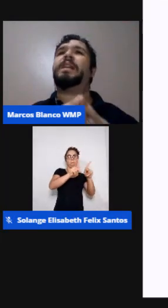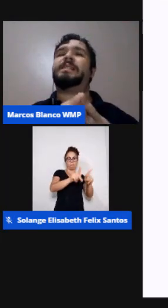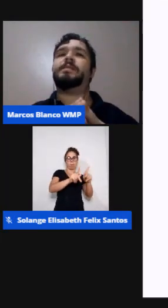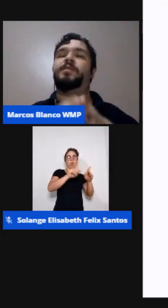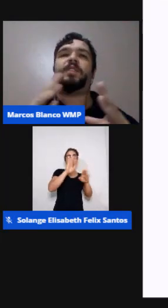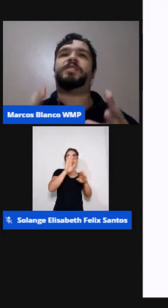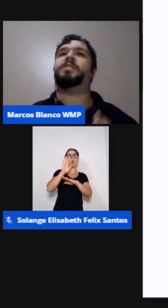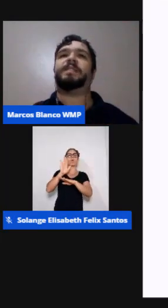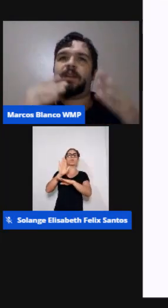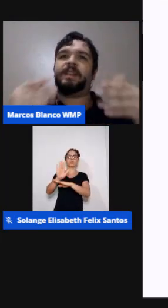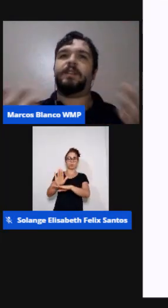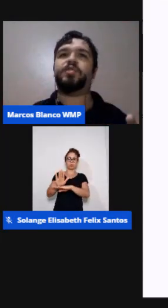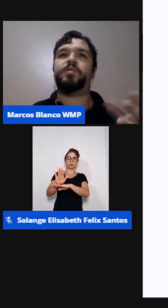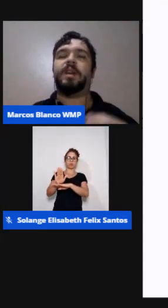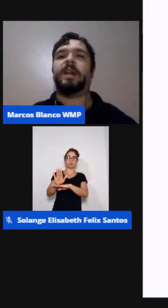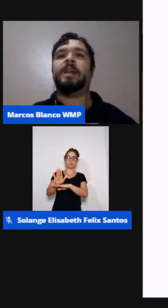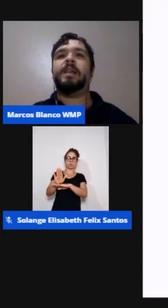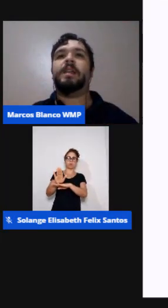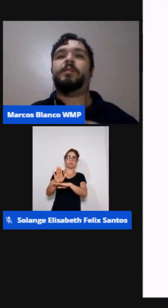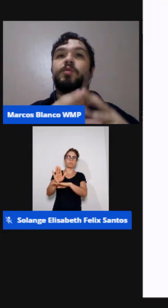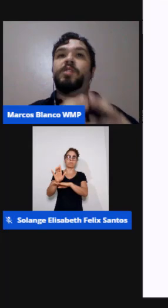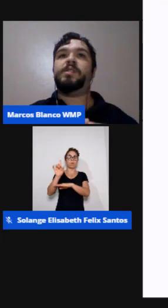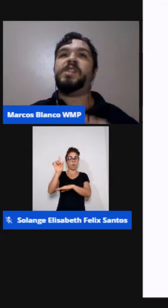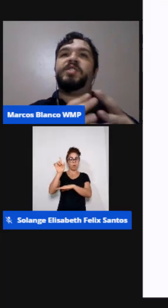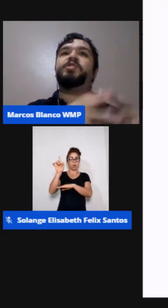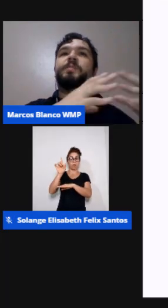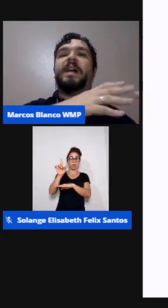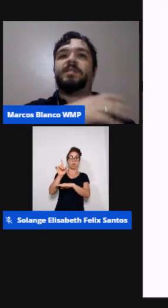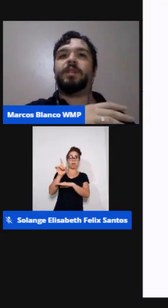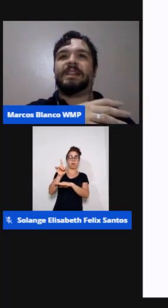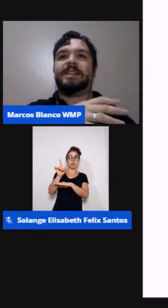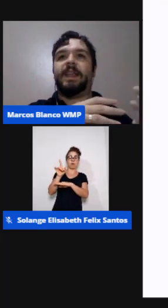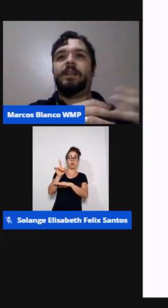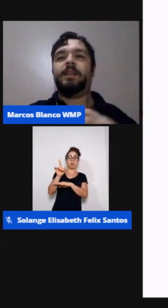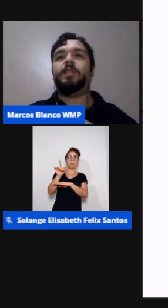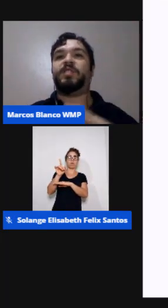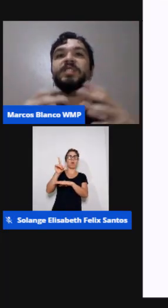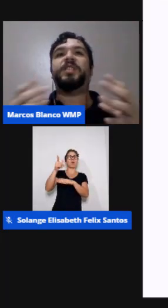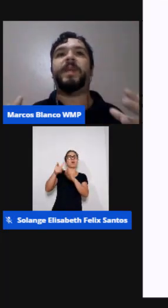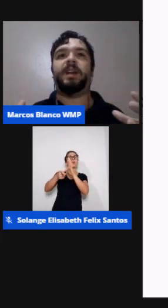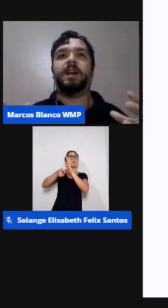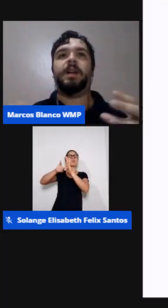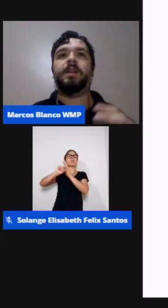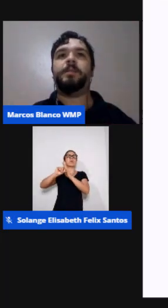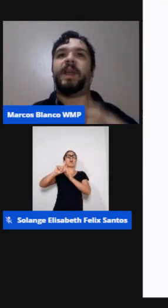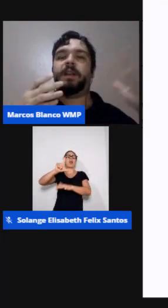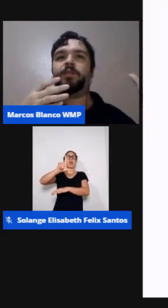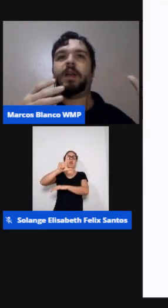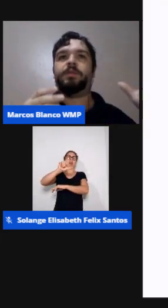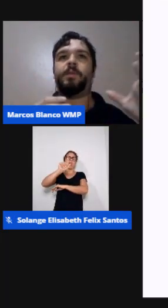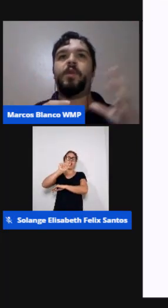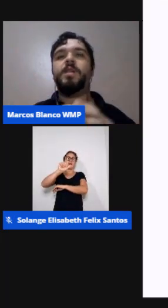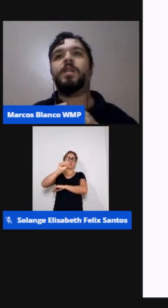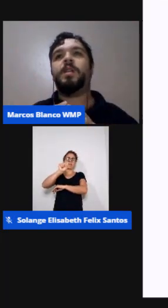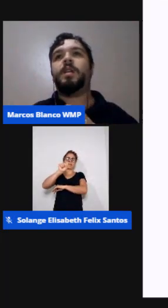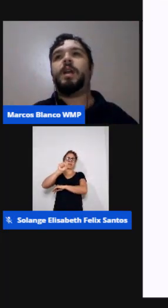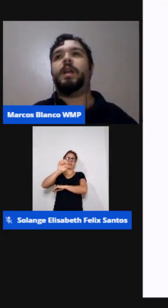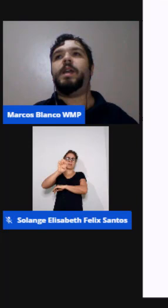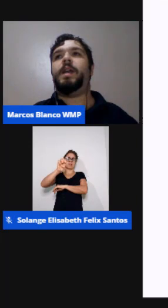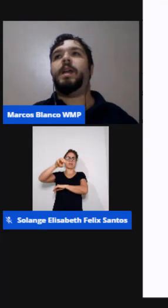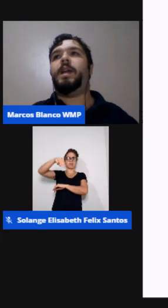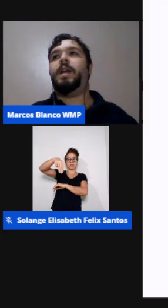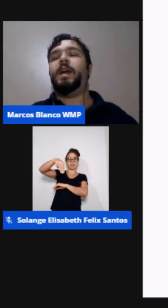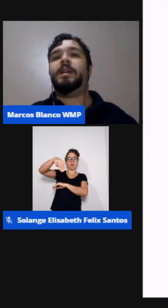ali no antigo LACEN, não fica no antigo LACEN, o LACEN continua lá, no antigo espaço do LACEN, Jardim Ipiranga, perto ali do Lago do Amor.